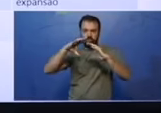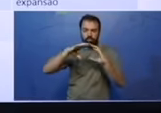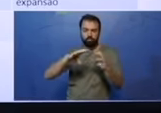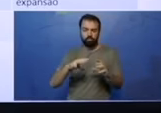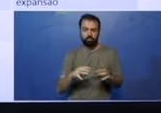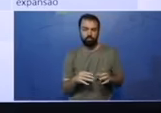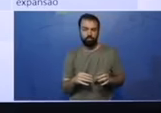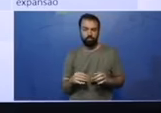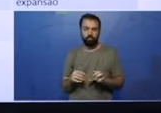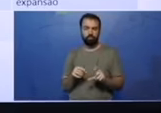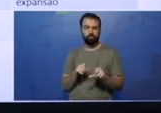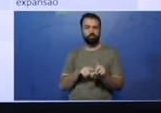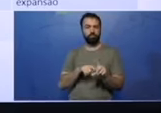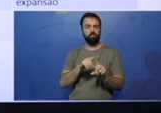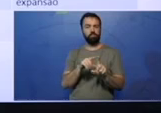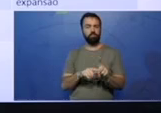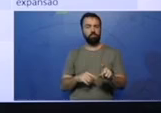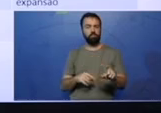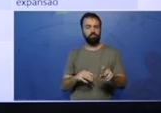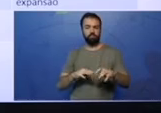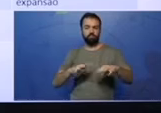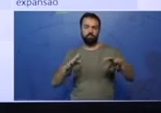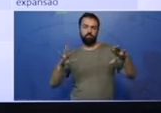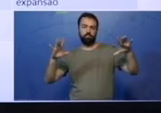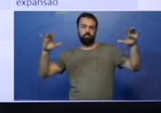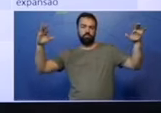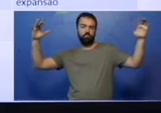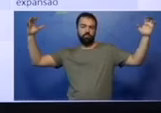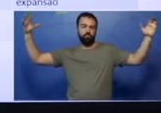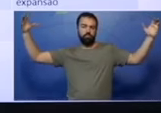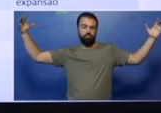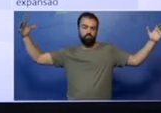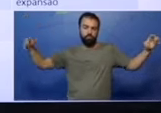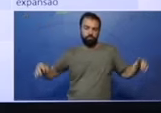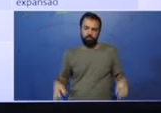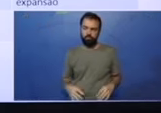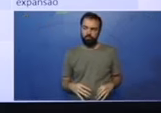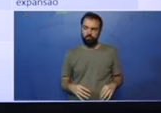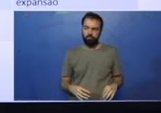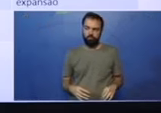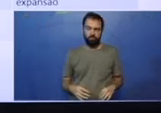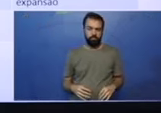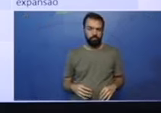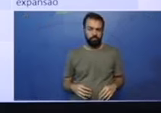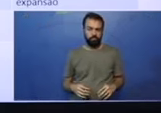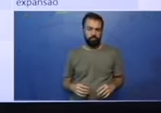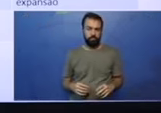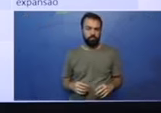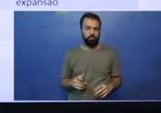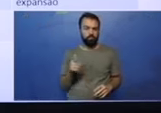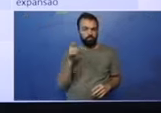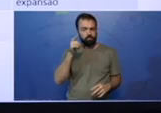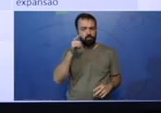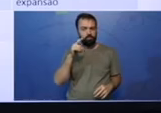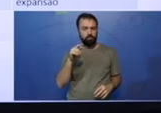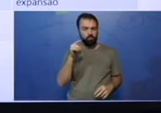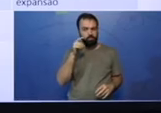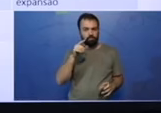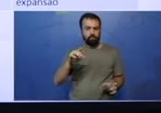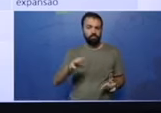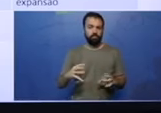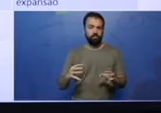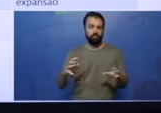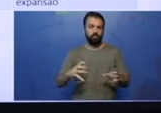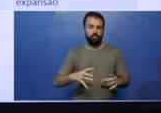então o volume não é fixo. E por ela ter essa propriedade, ela consegue ser expandida